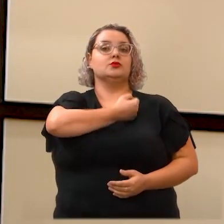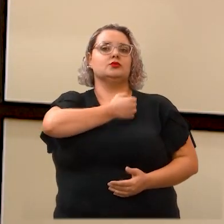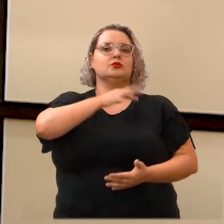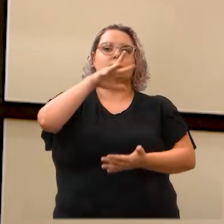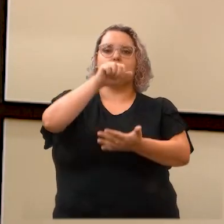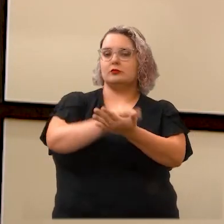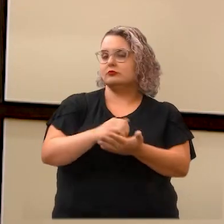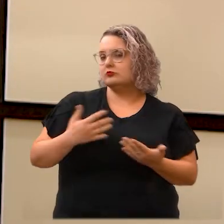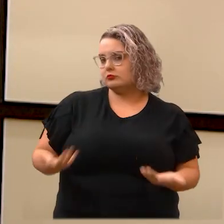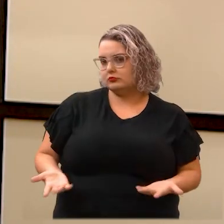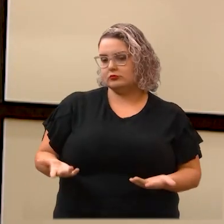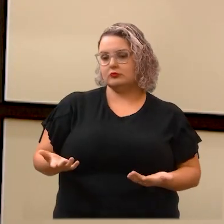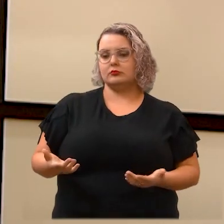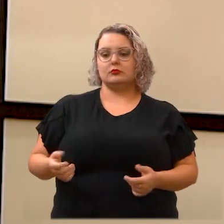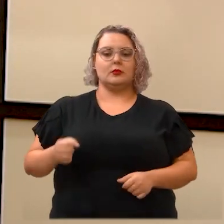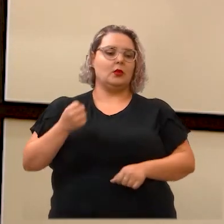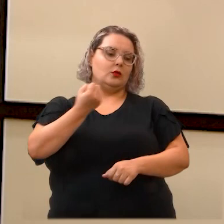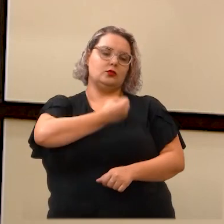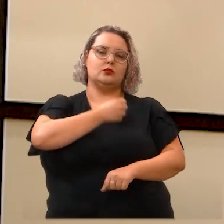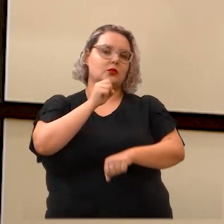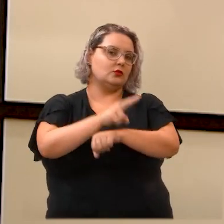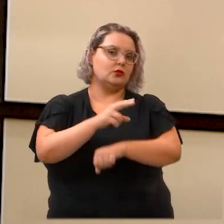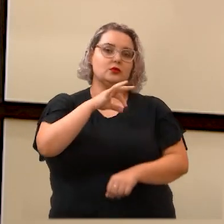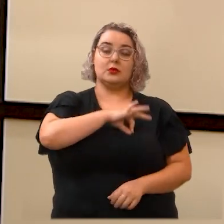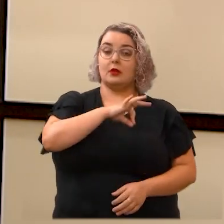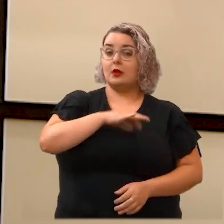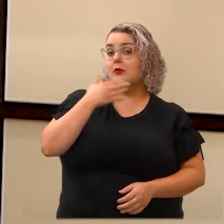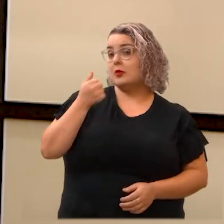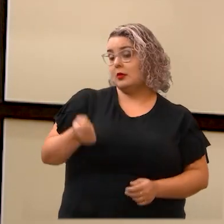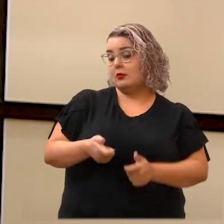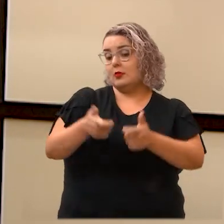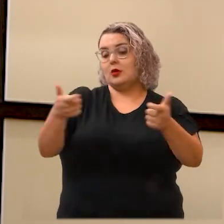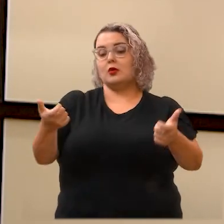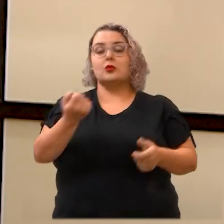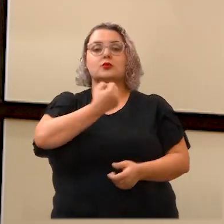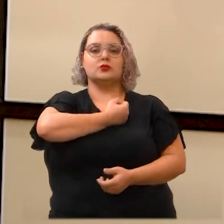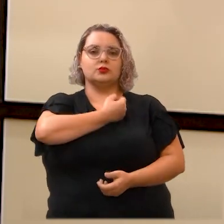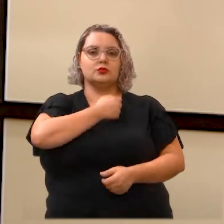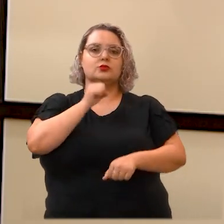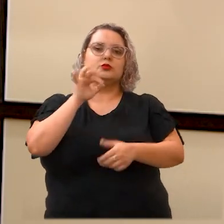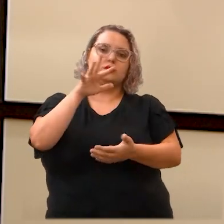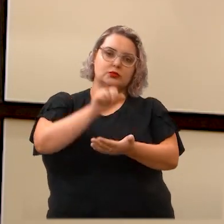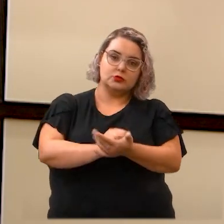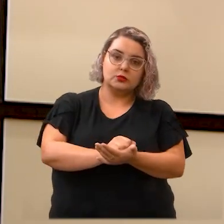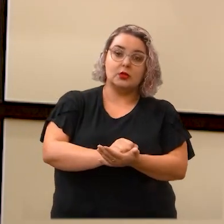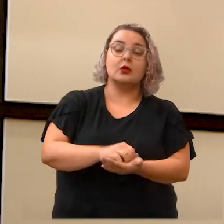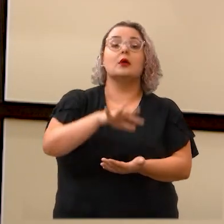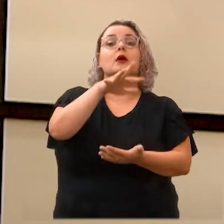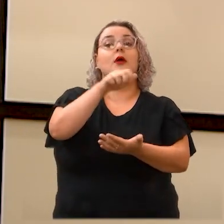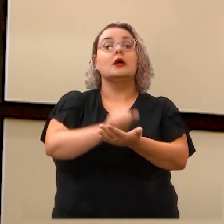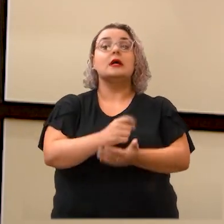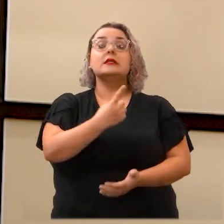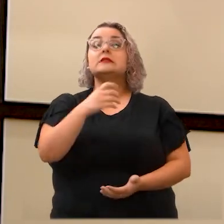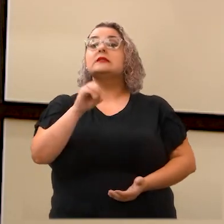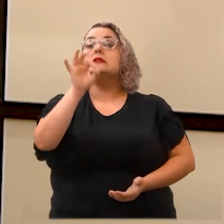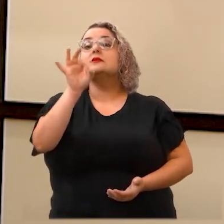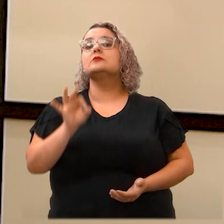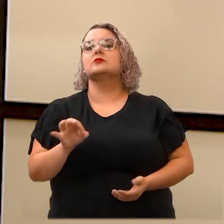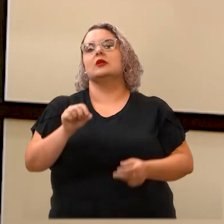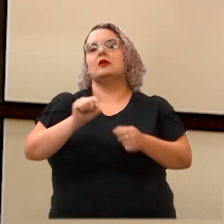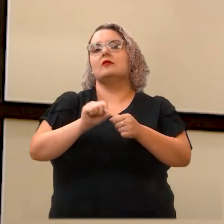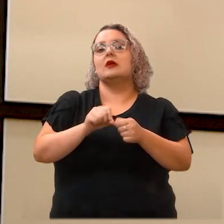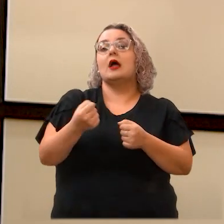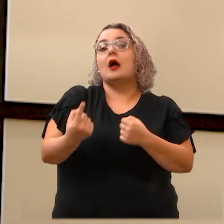em escritos conforme o maior número de vagas um salário melhor que não o maior número de inscritos agora dos inscritos cerca de 10%